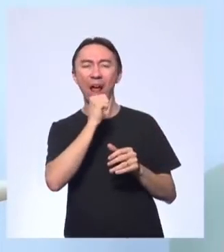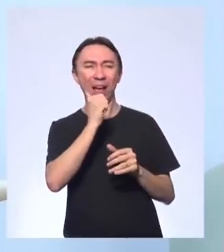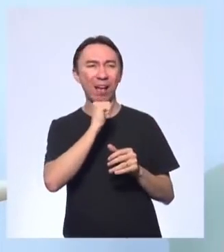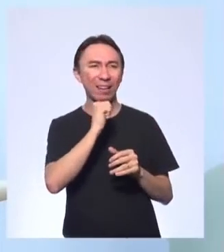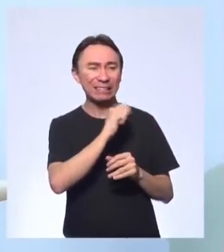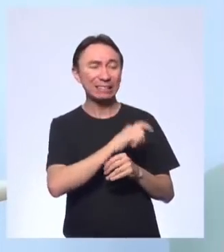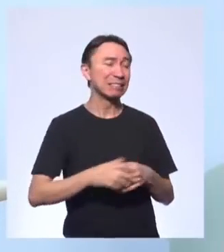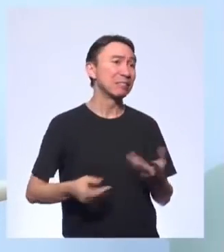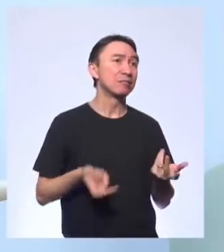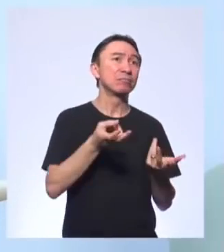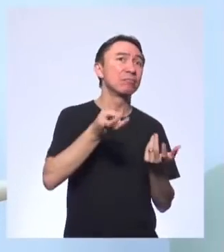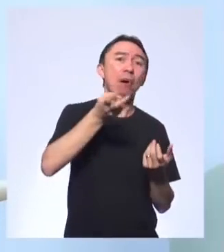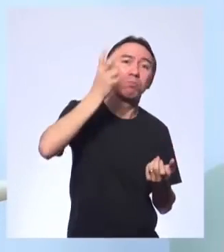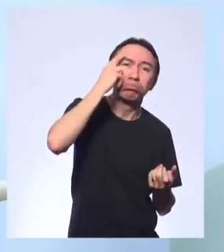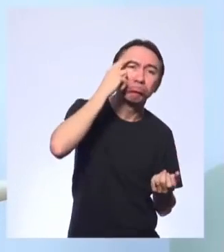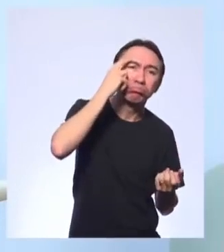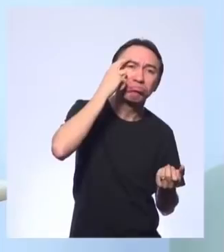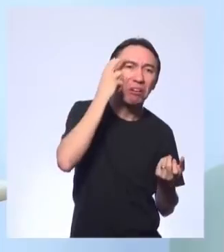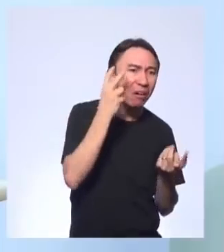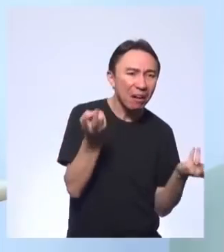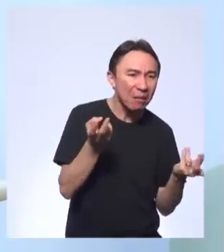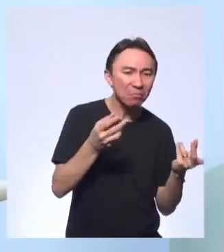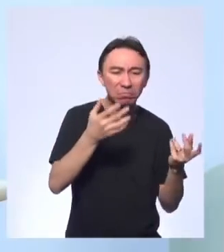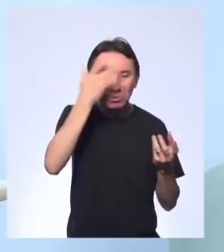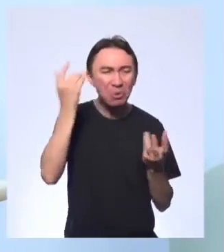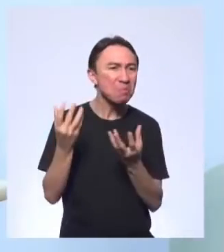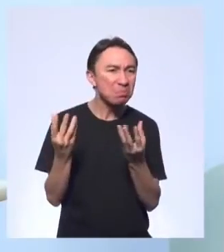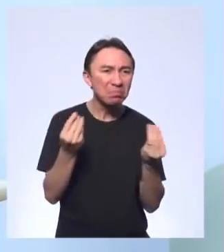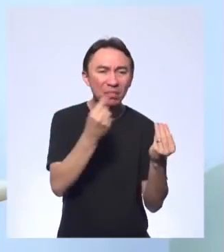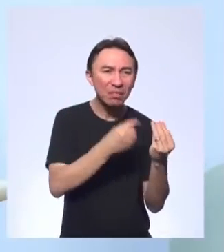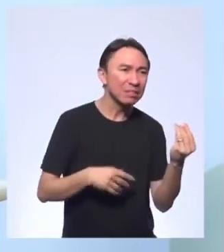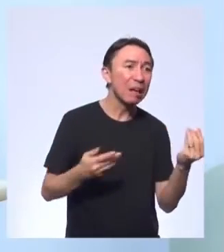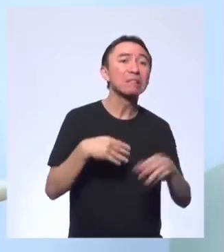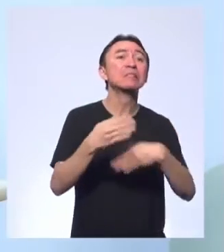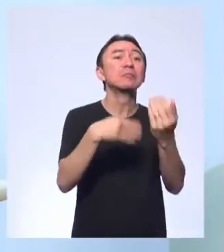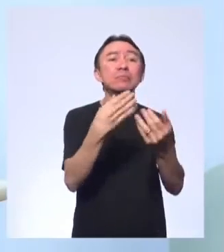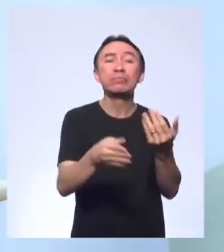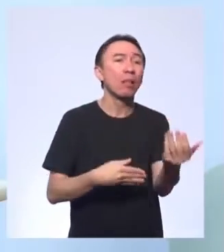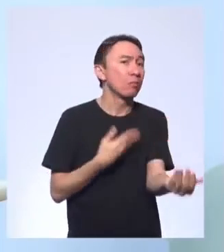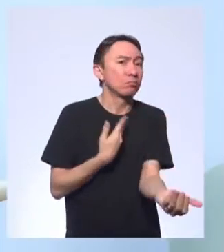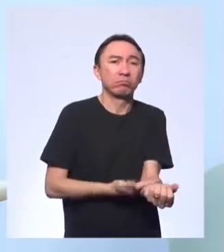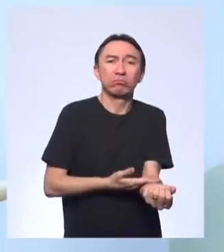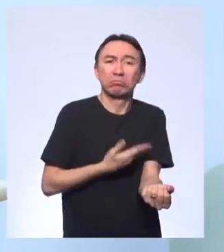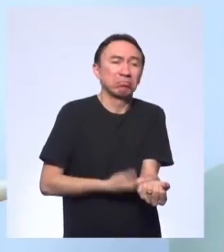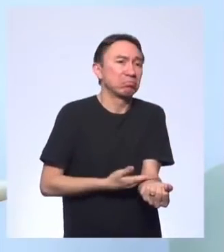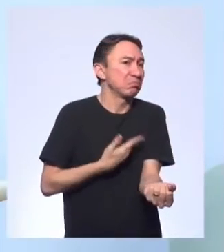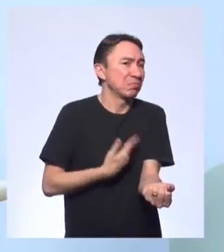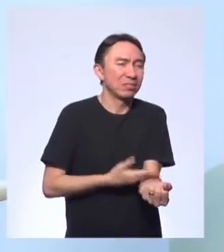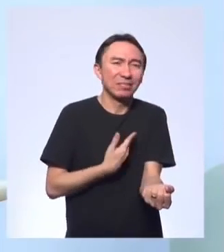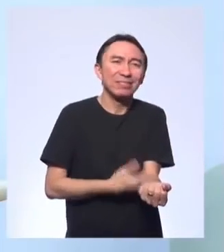consomem, muitas vezes se tornam dependentes, e o consumo de álcool ele vai interferir